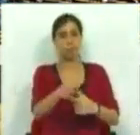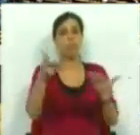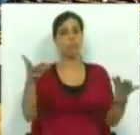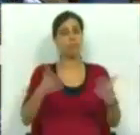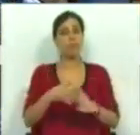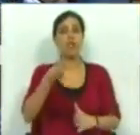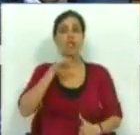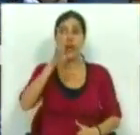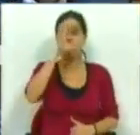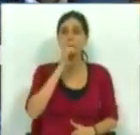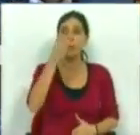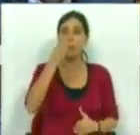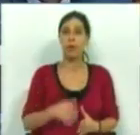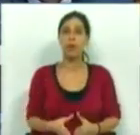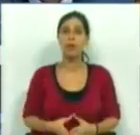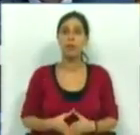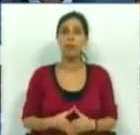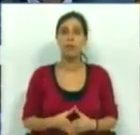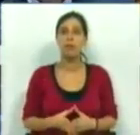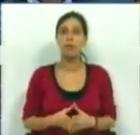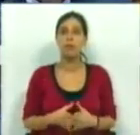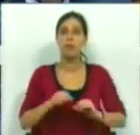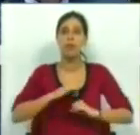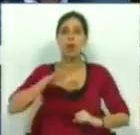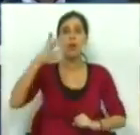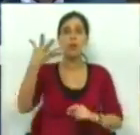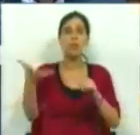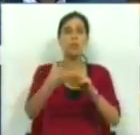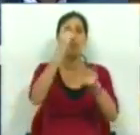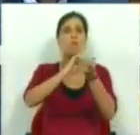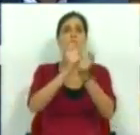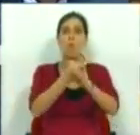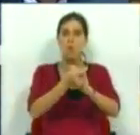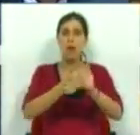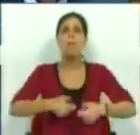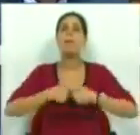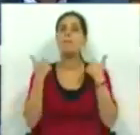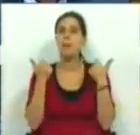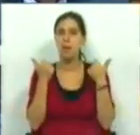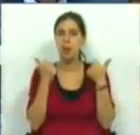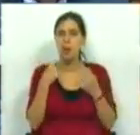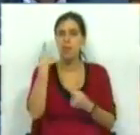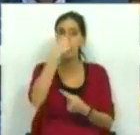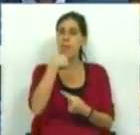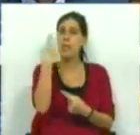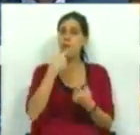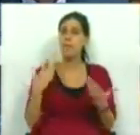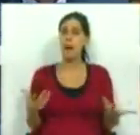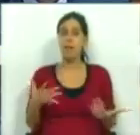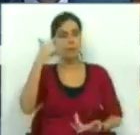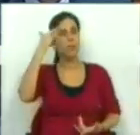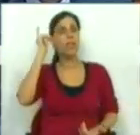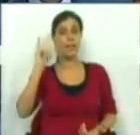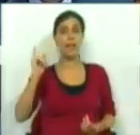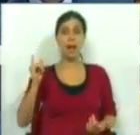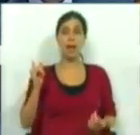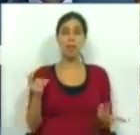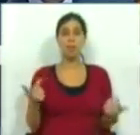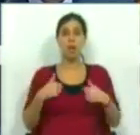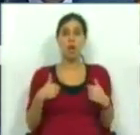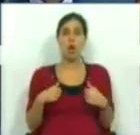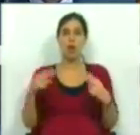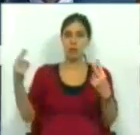leva como chefe de governo, o nosso país conseguiu mudar e mudar para muito melhor a imagem e a ideia